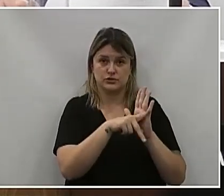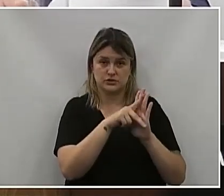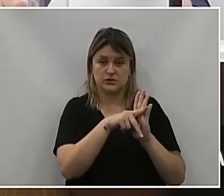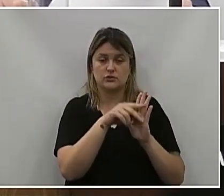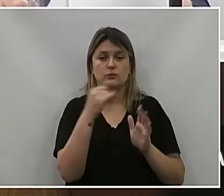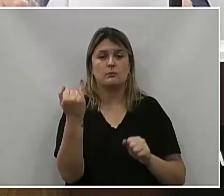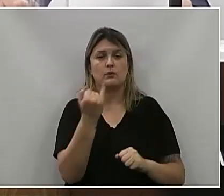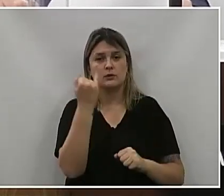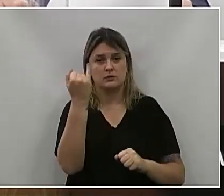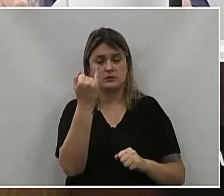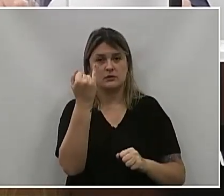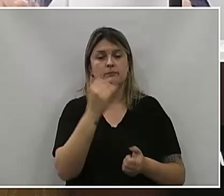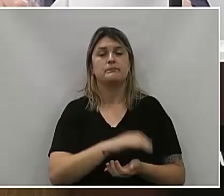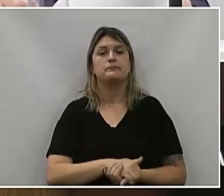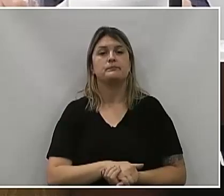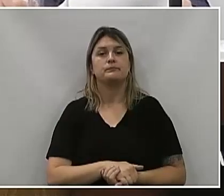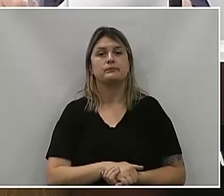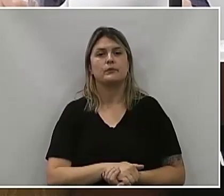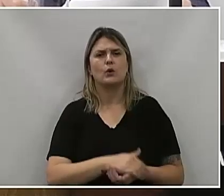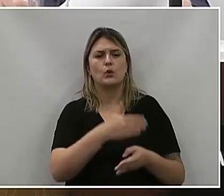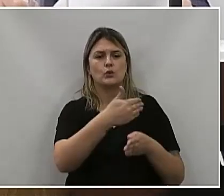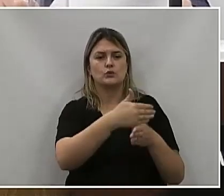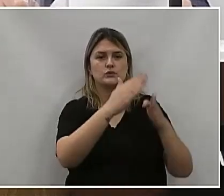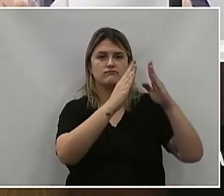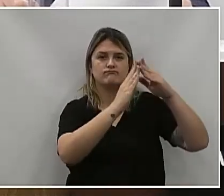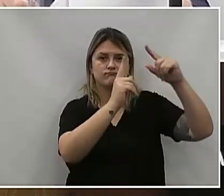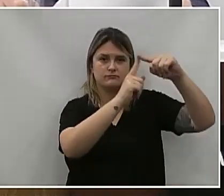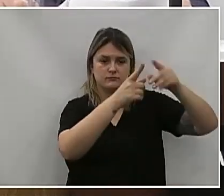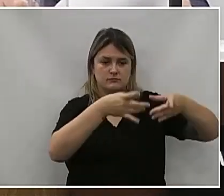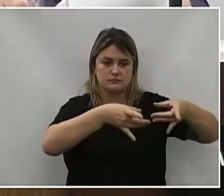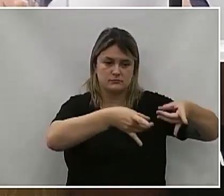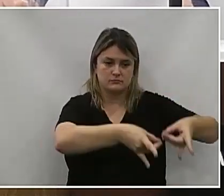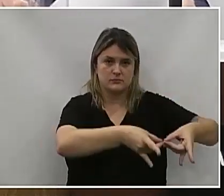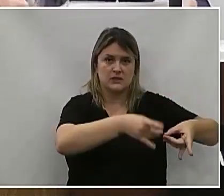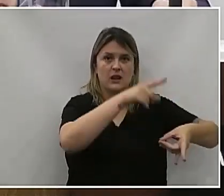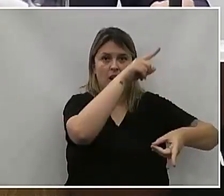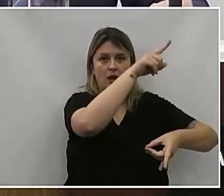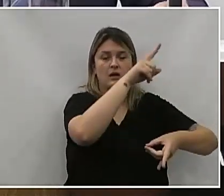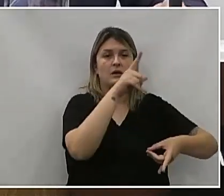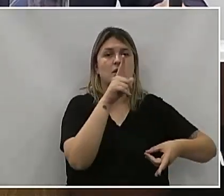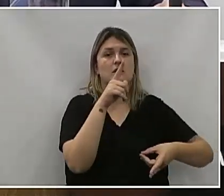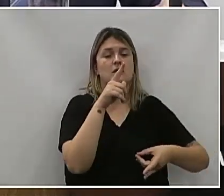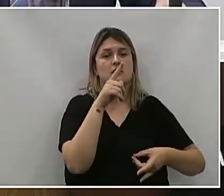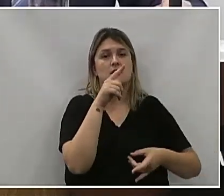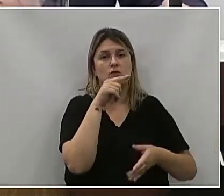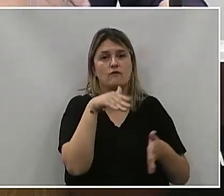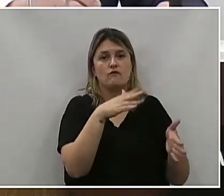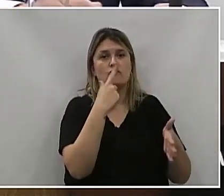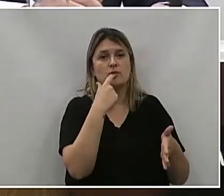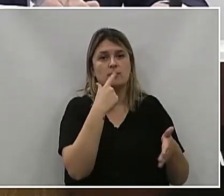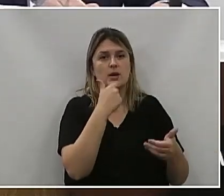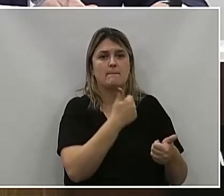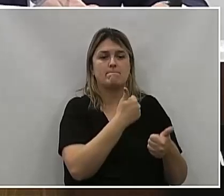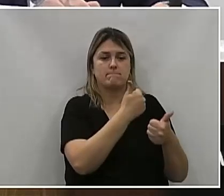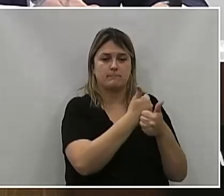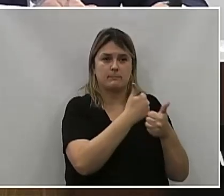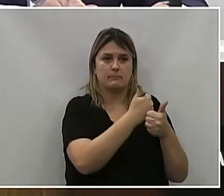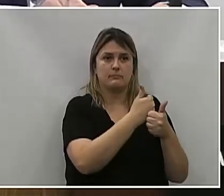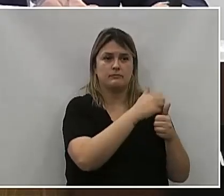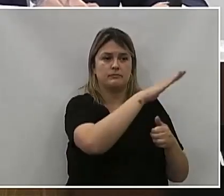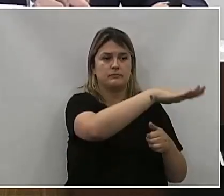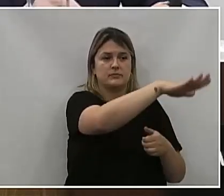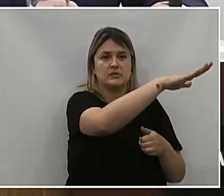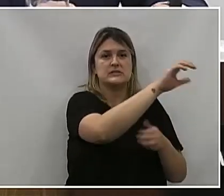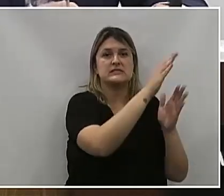considero importante para a nossa região, a construção de uma capela mortuária na comunidade do Rio Vermelho, especificamente nas proximidades das comunidades de